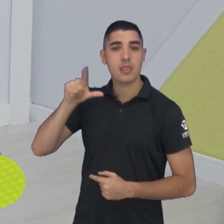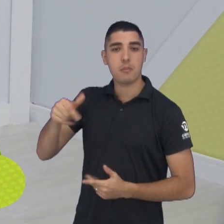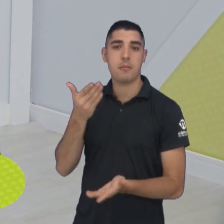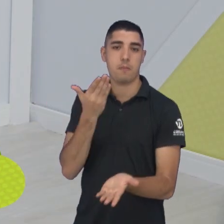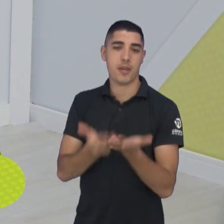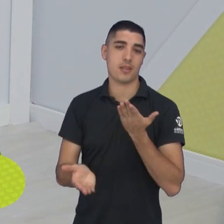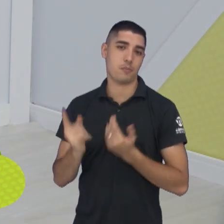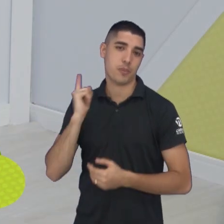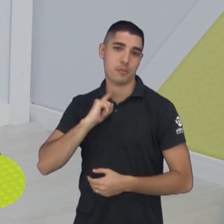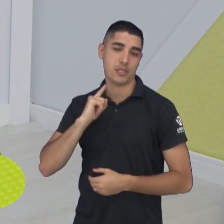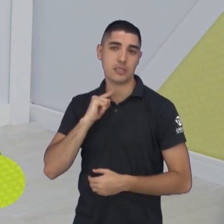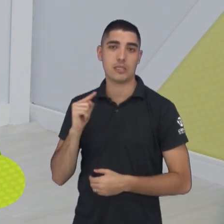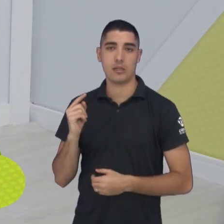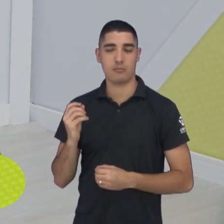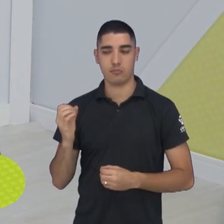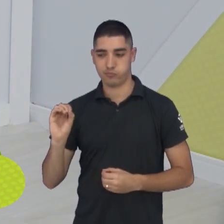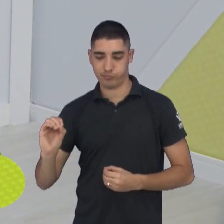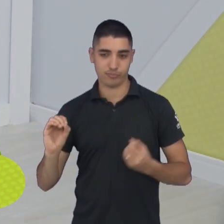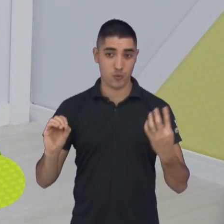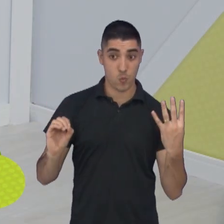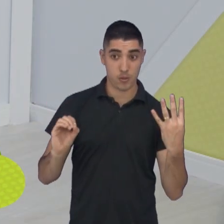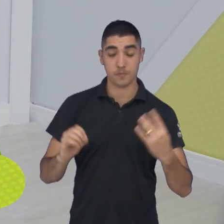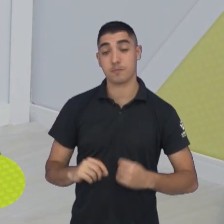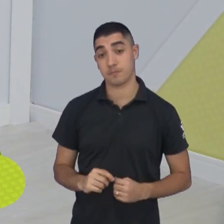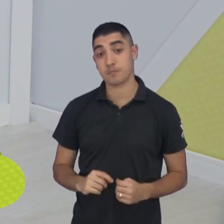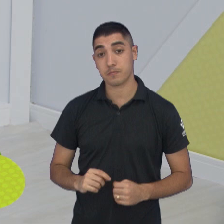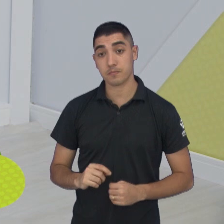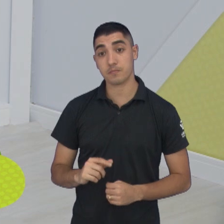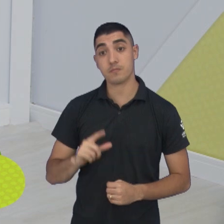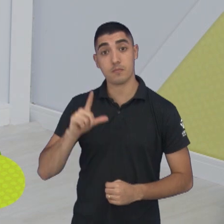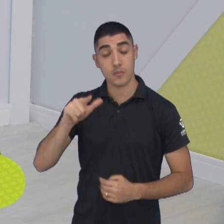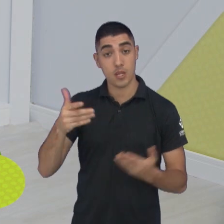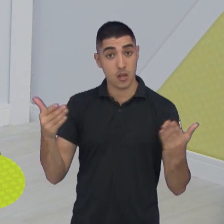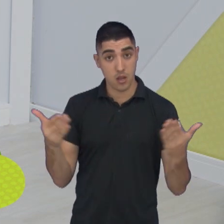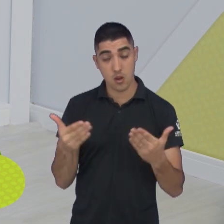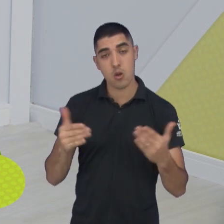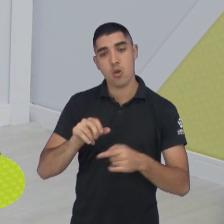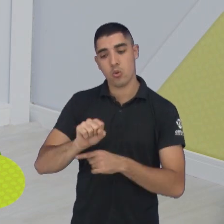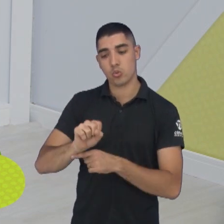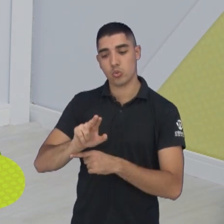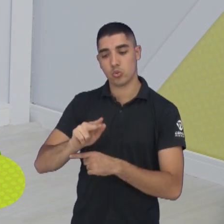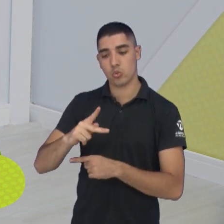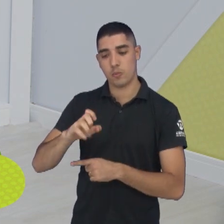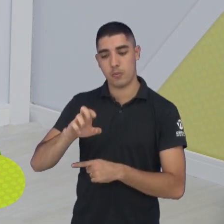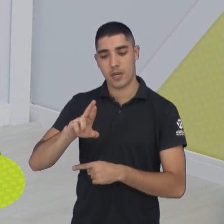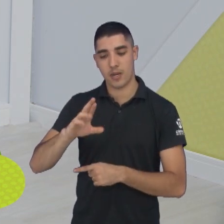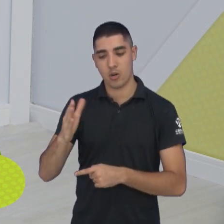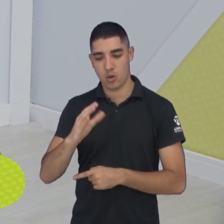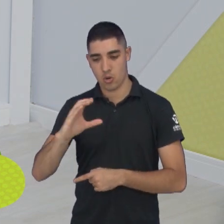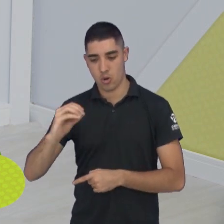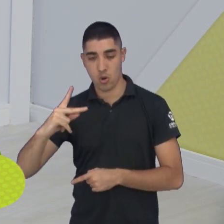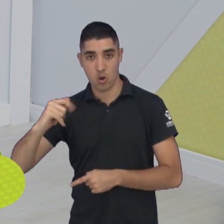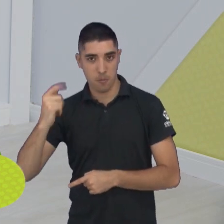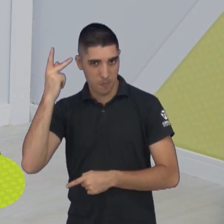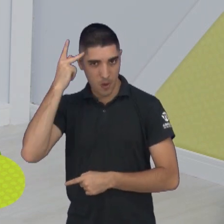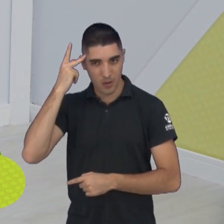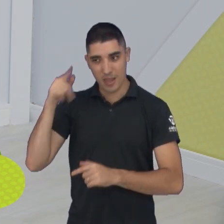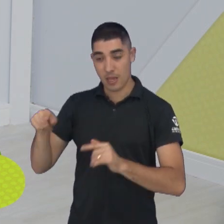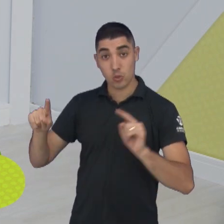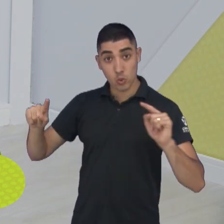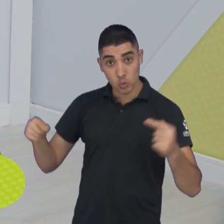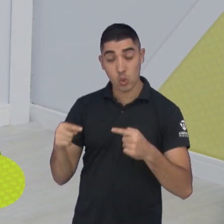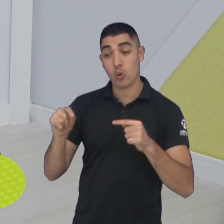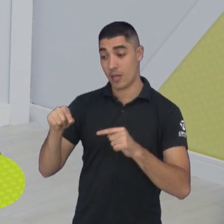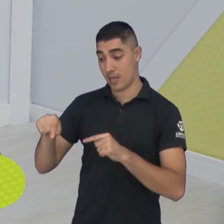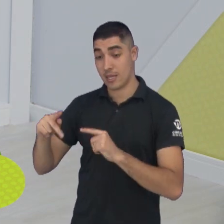competição do São José já será a disputa do título, será pela Supercopa Paulista, que envolve São José, o campeão do ano passado da Liga